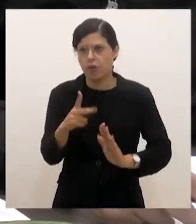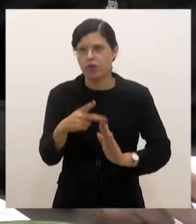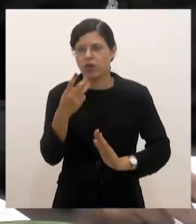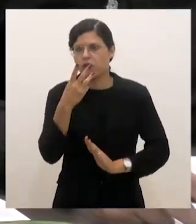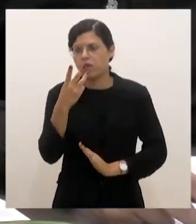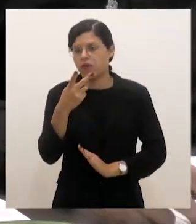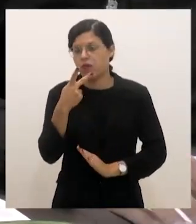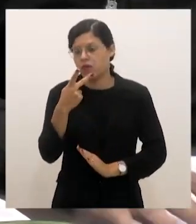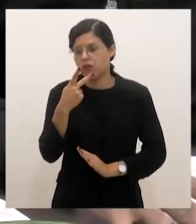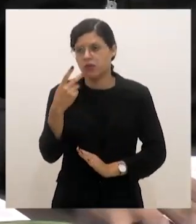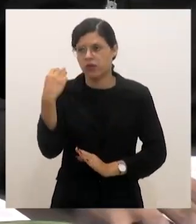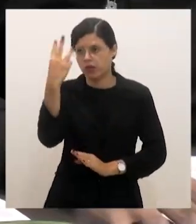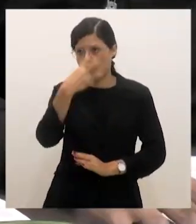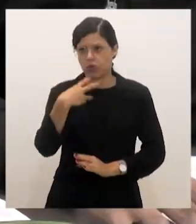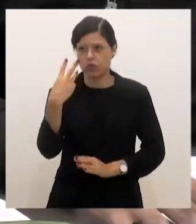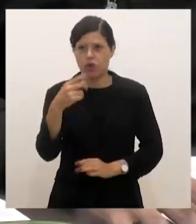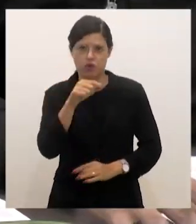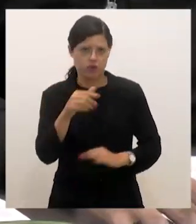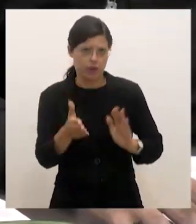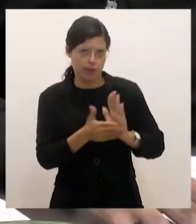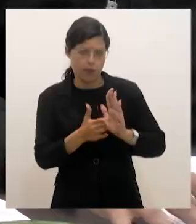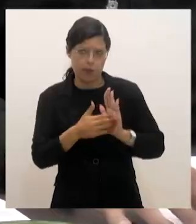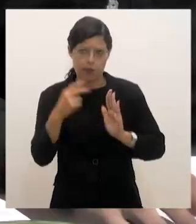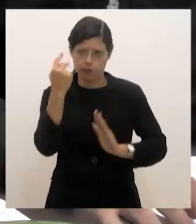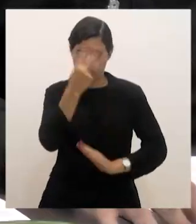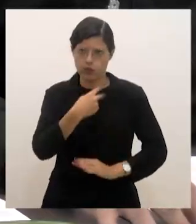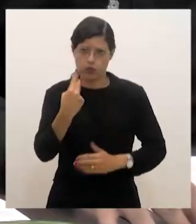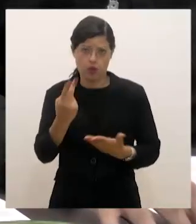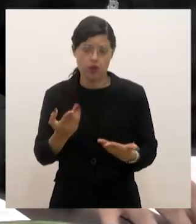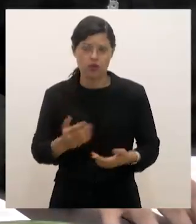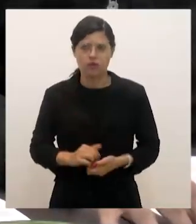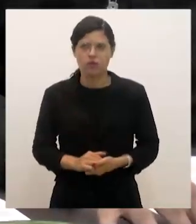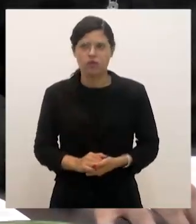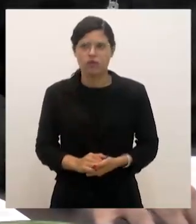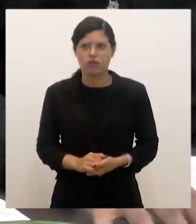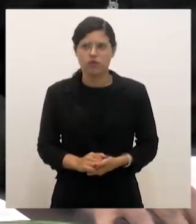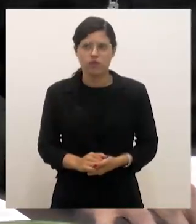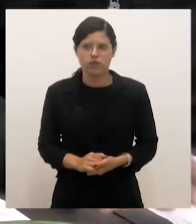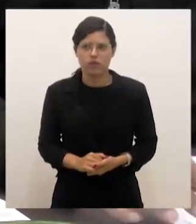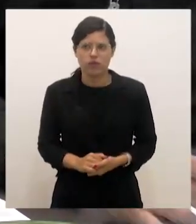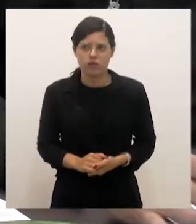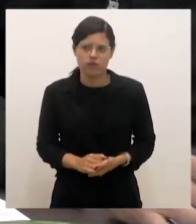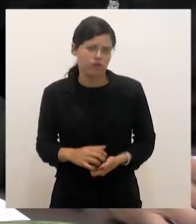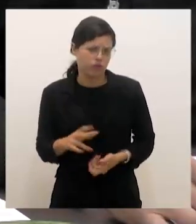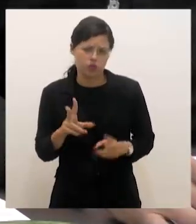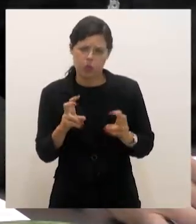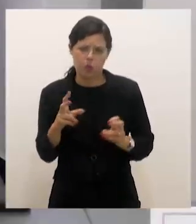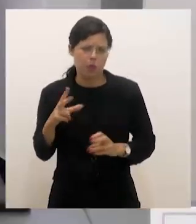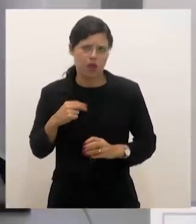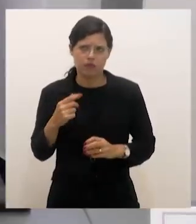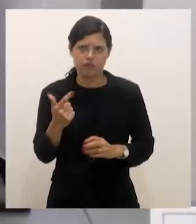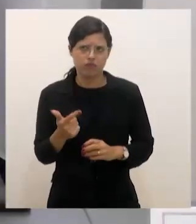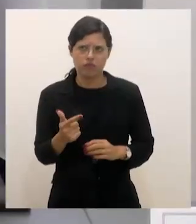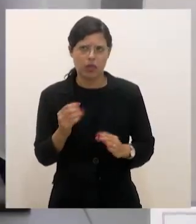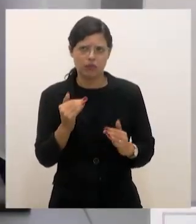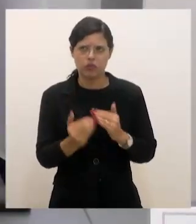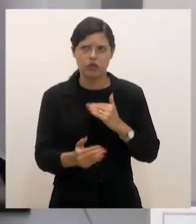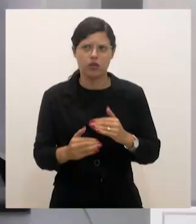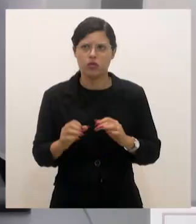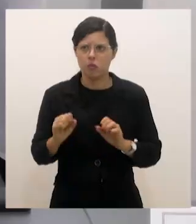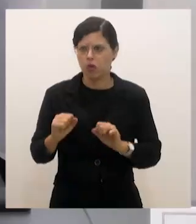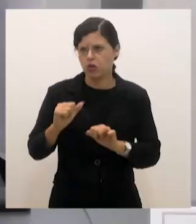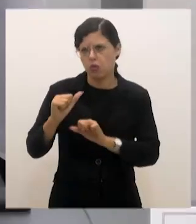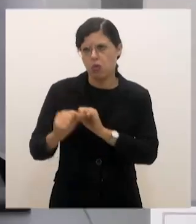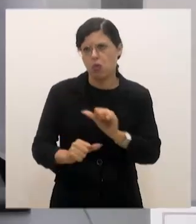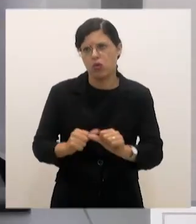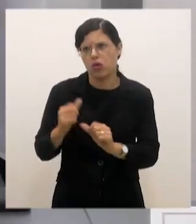horas. Vossa Excelência propõe 2 horas. Eu não tenho sobre o mérito discordância. Mas a gente pode botar 3 horas. Mencionar. A gente pode mudar e botar